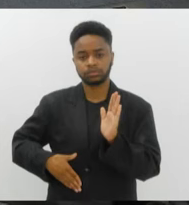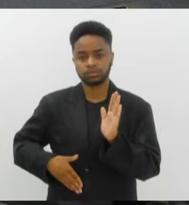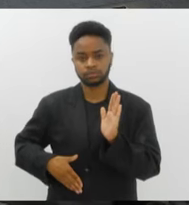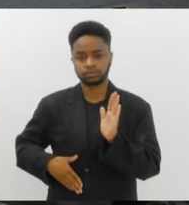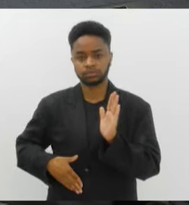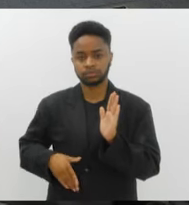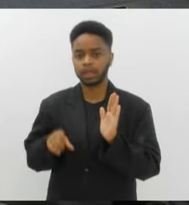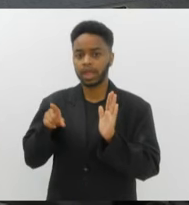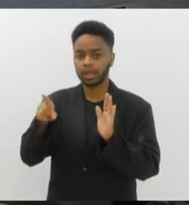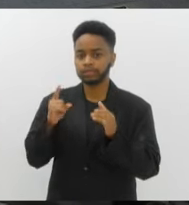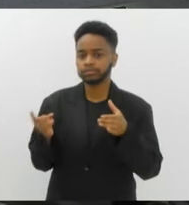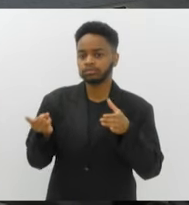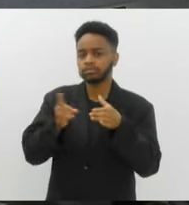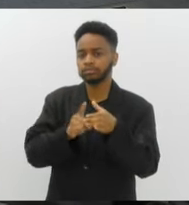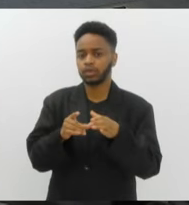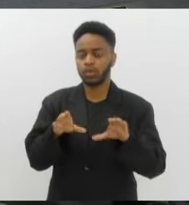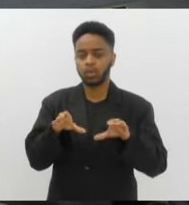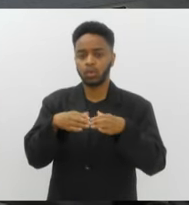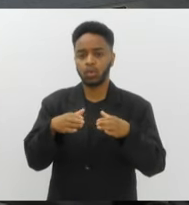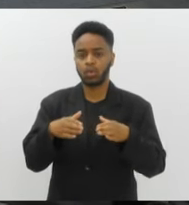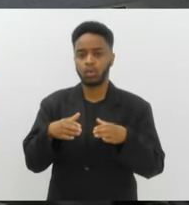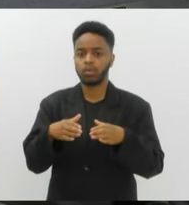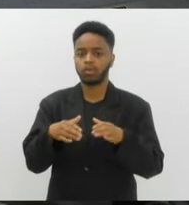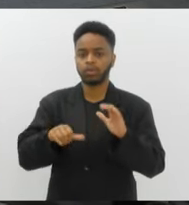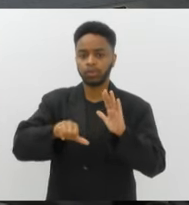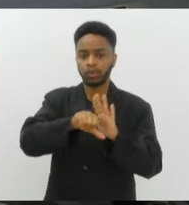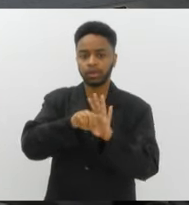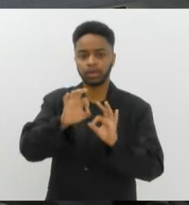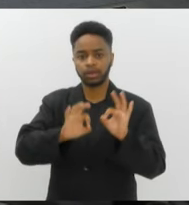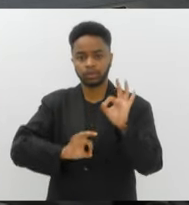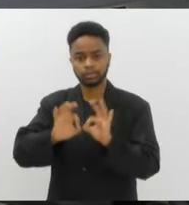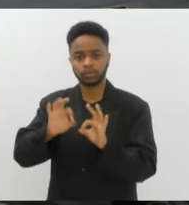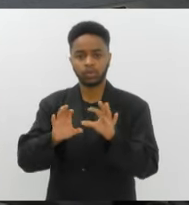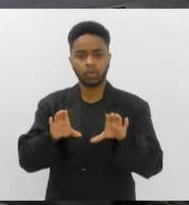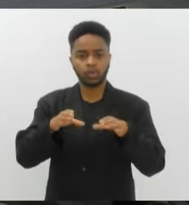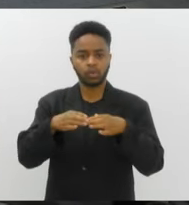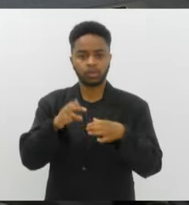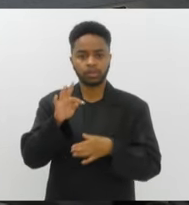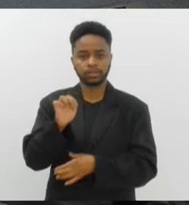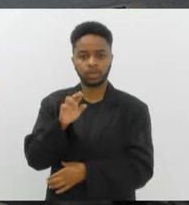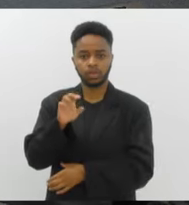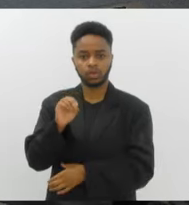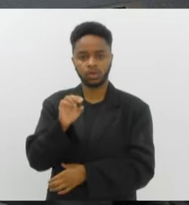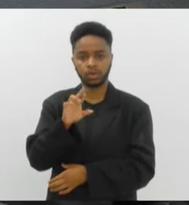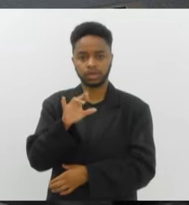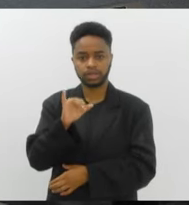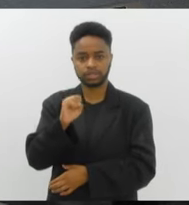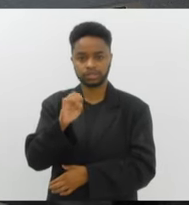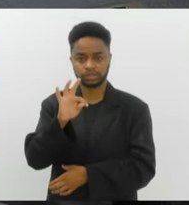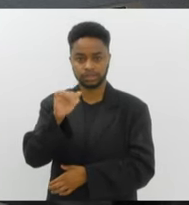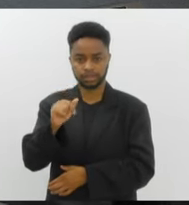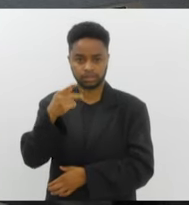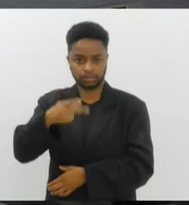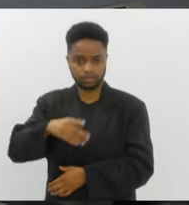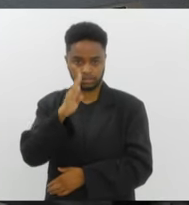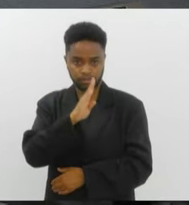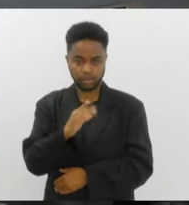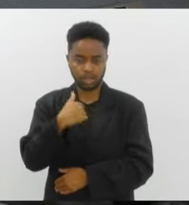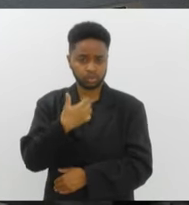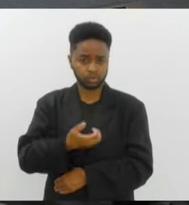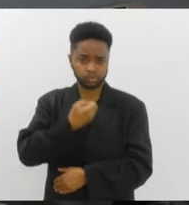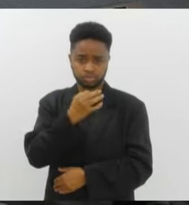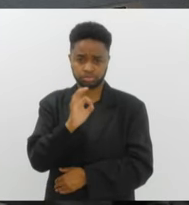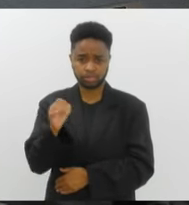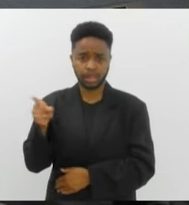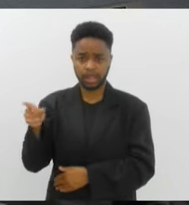é tão integrante dessa facção criminosa, dessa organização terrorista que se instalou no Brasil, que nada me surpreende que ele, com